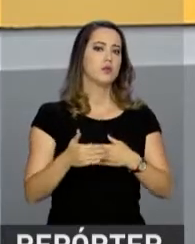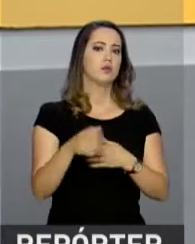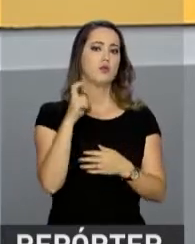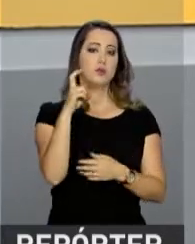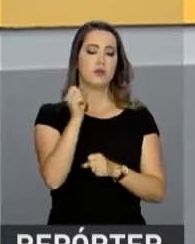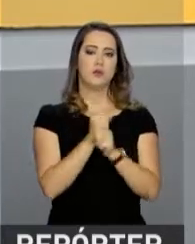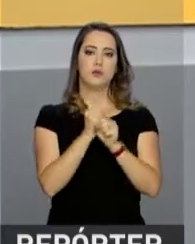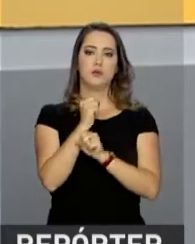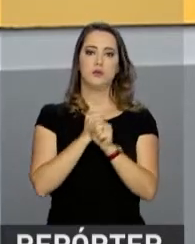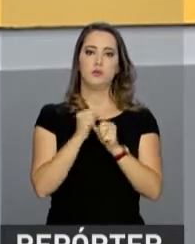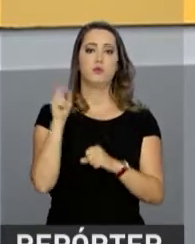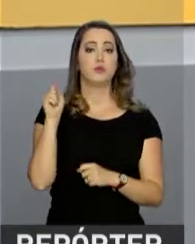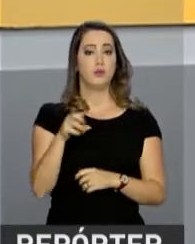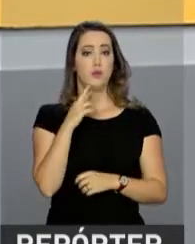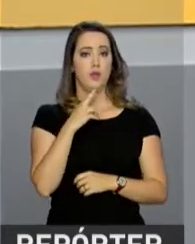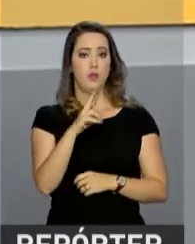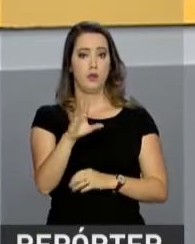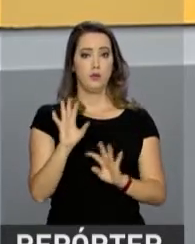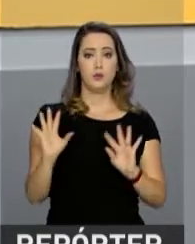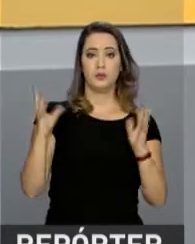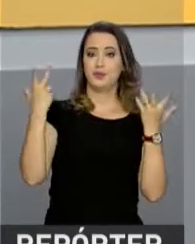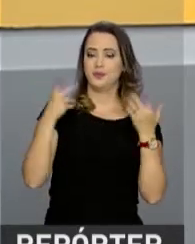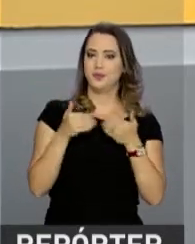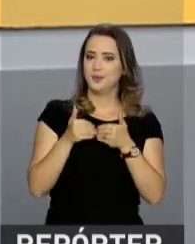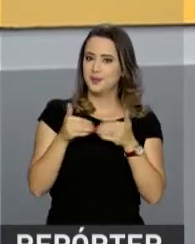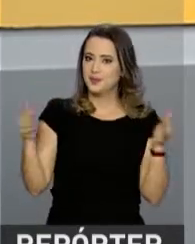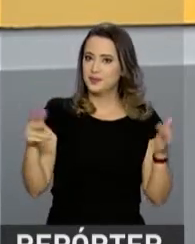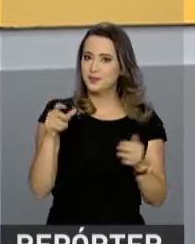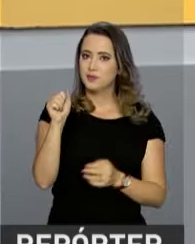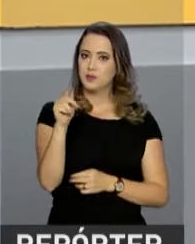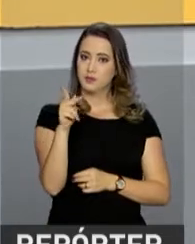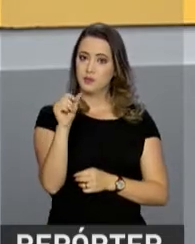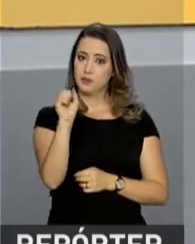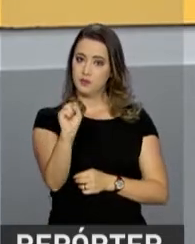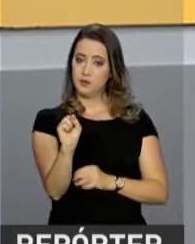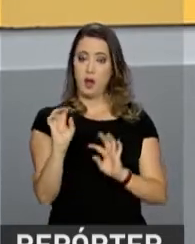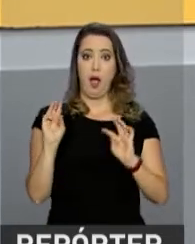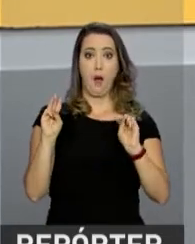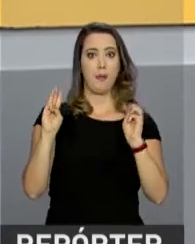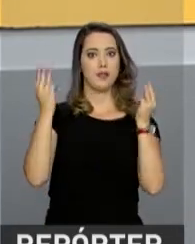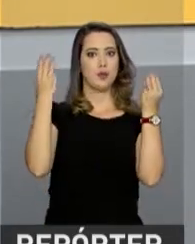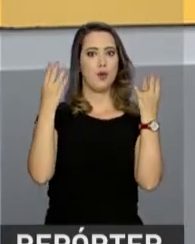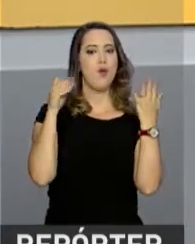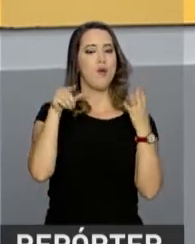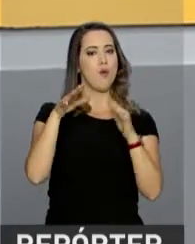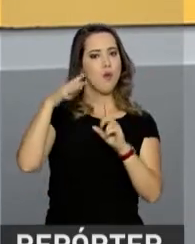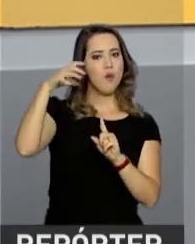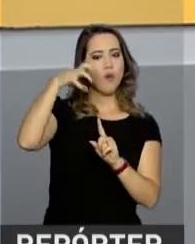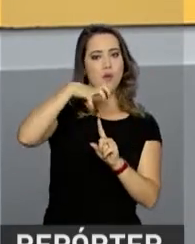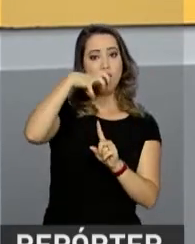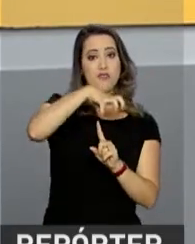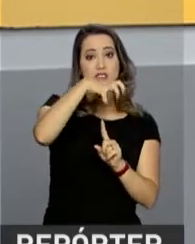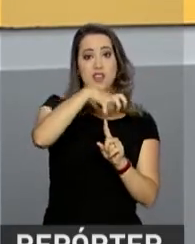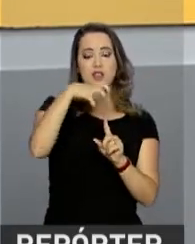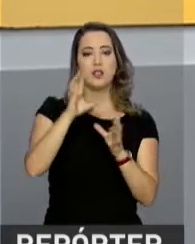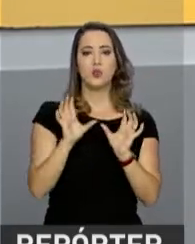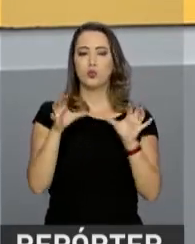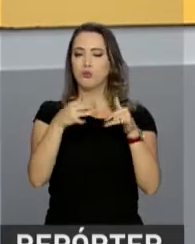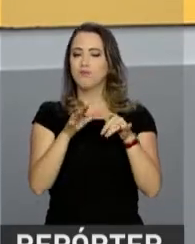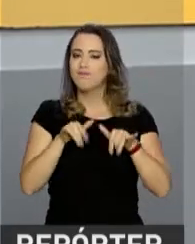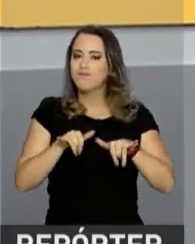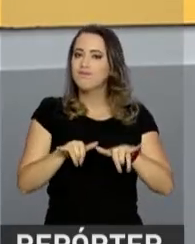cinco anos esse resultado foi comemorado na abertura do a paz ou a maior feira e congresso de redes de